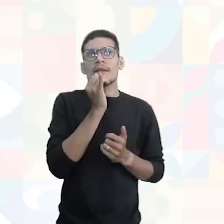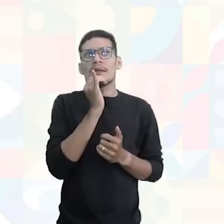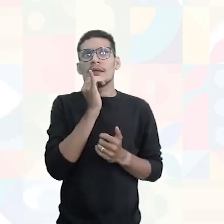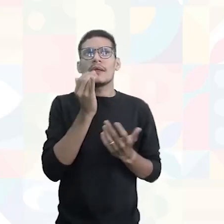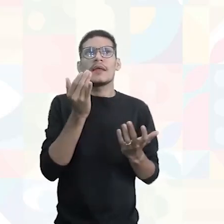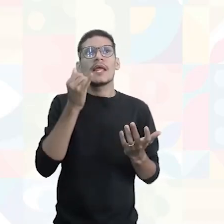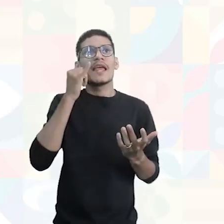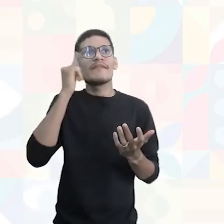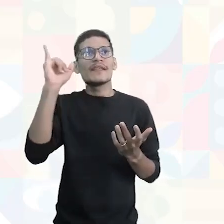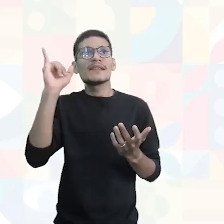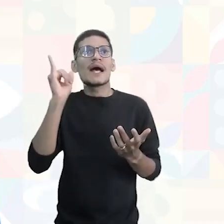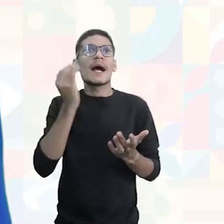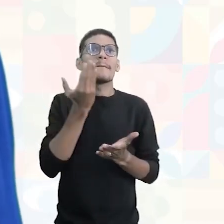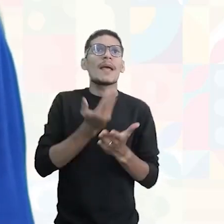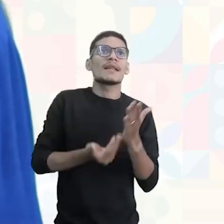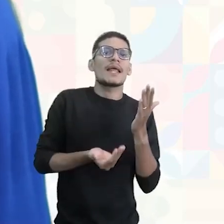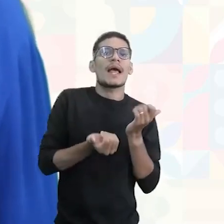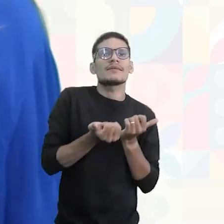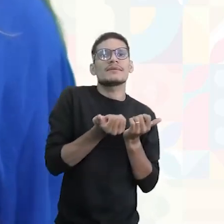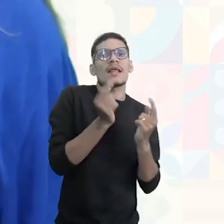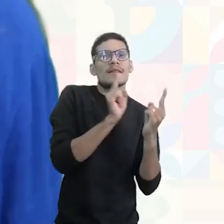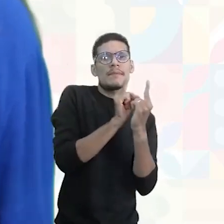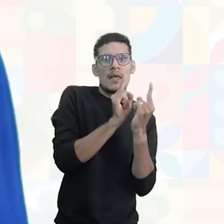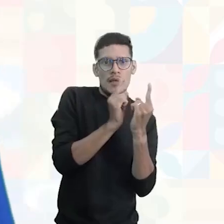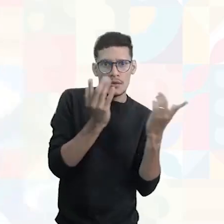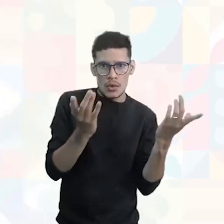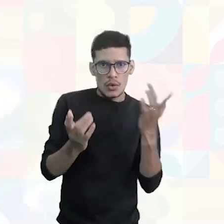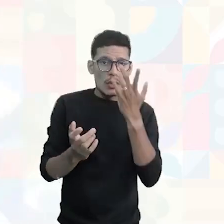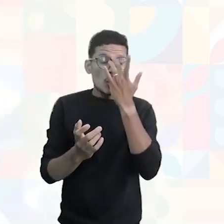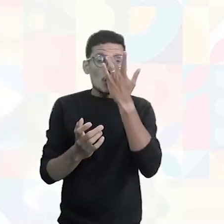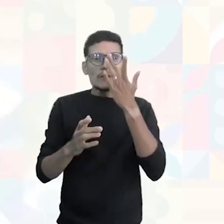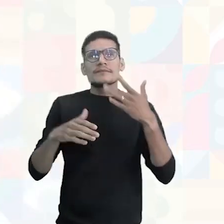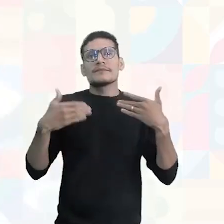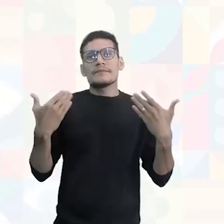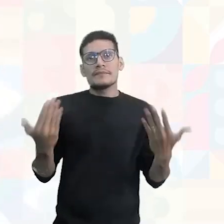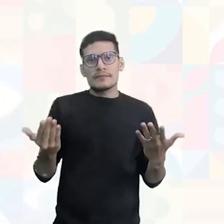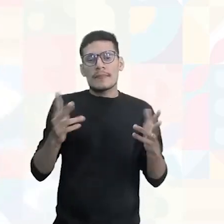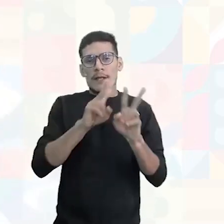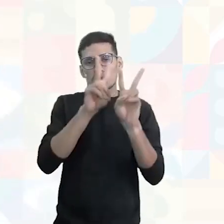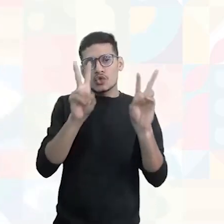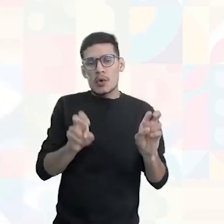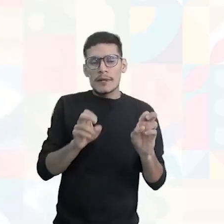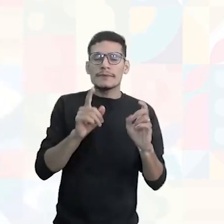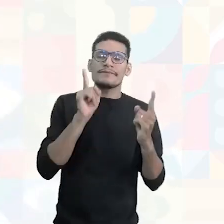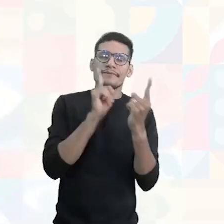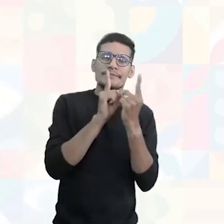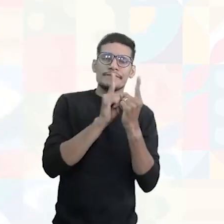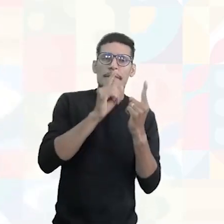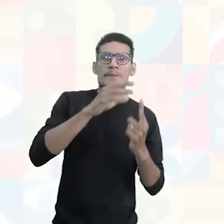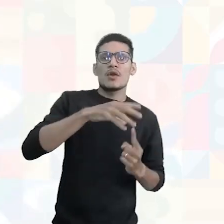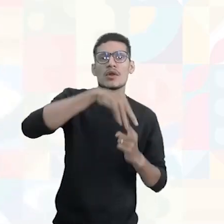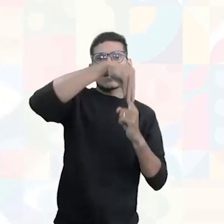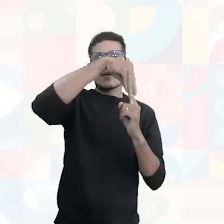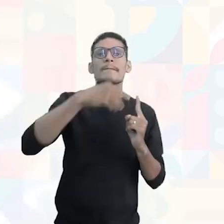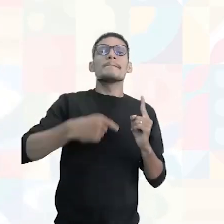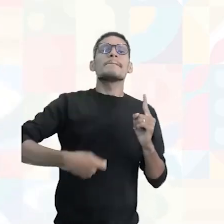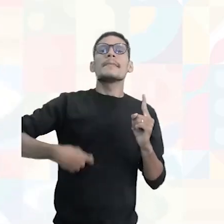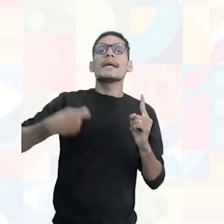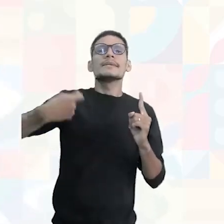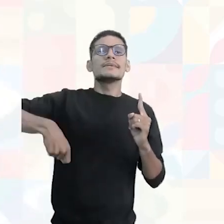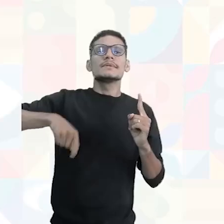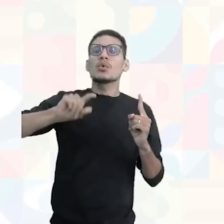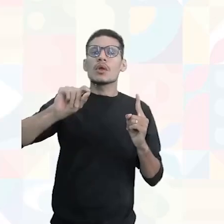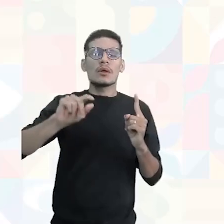solicitada, tá? E na perspectiva daqueles atendimentos prioritários, a gente tem que ter sempre